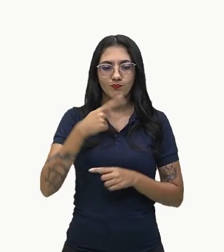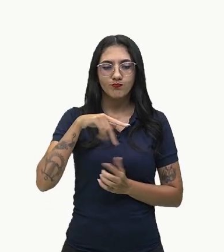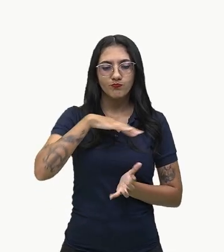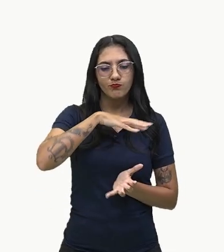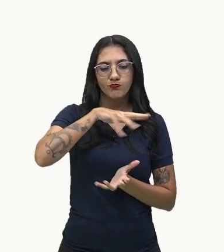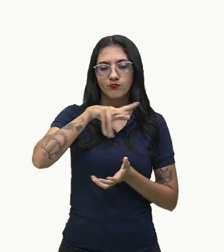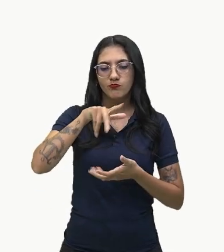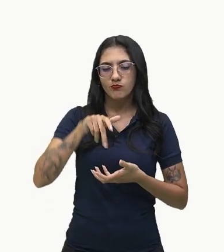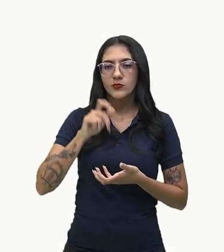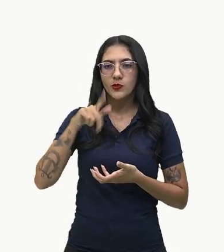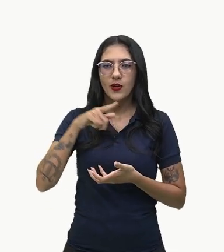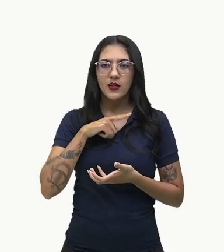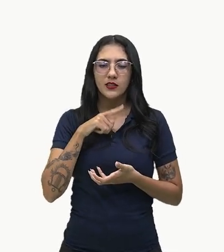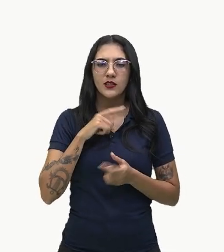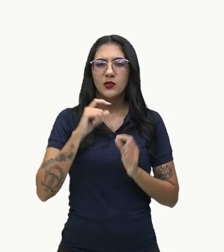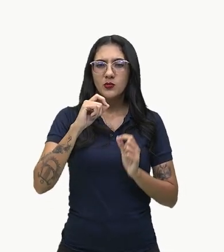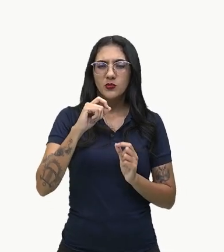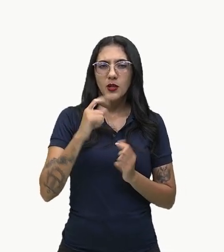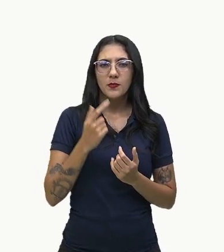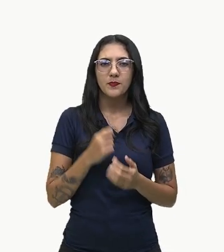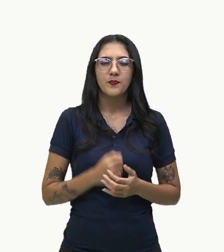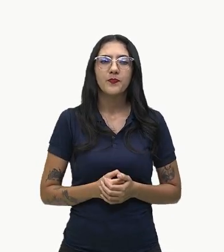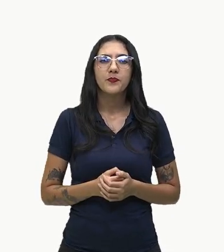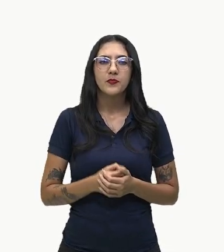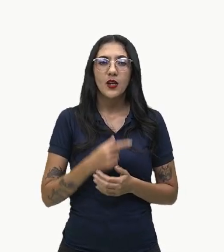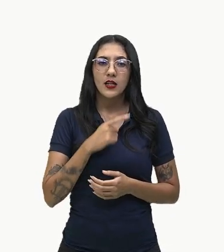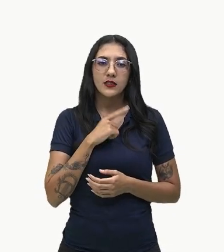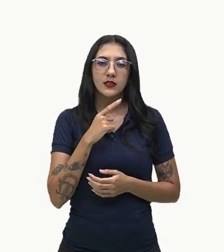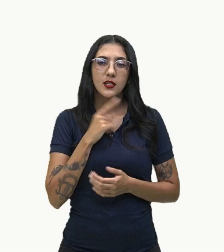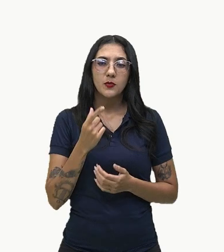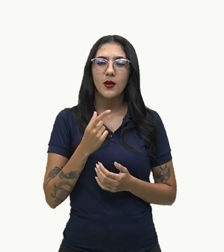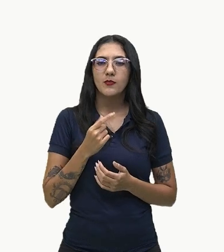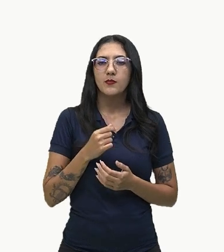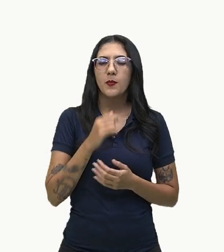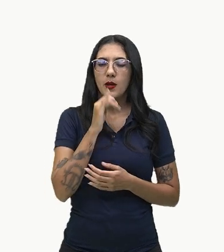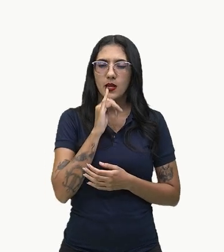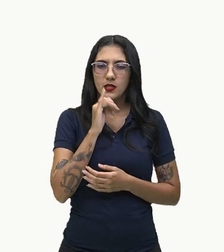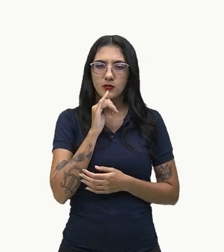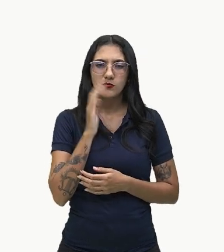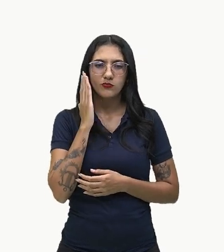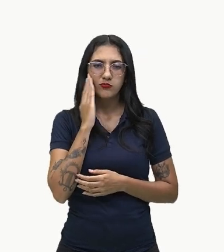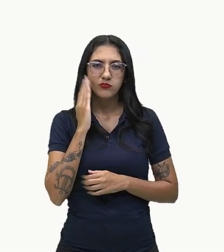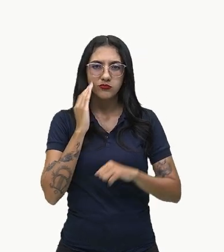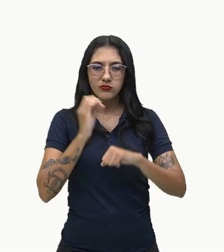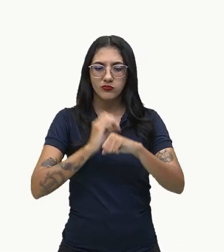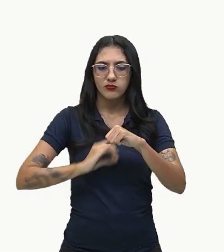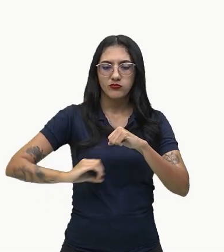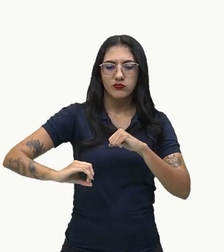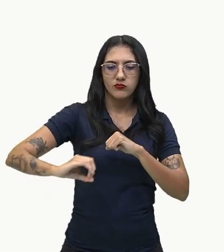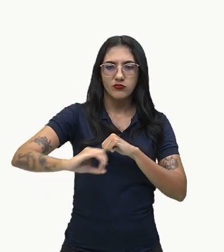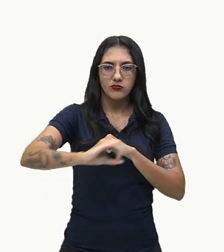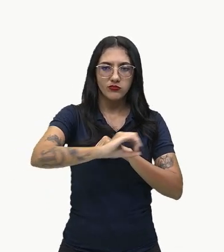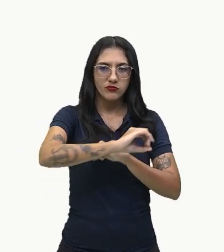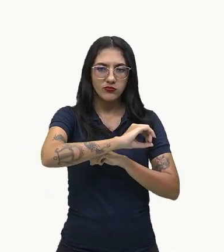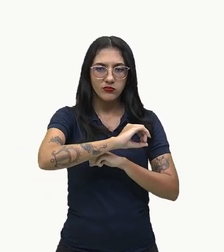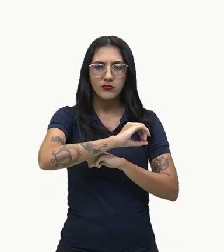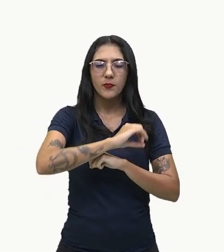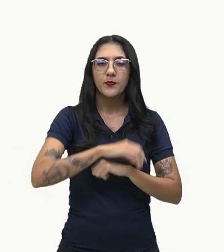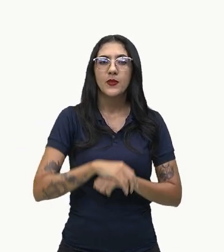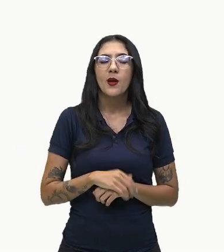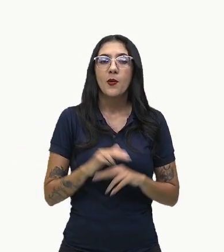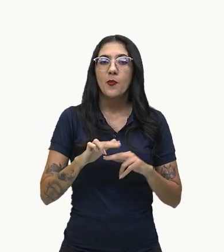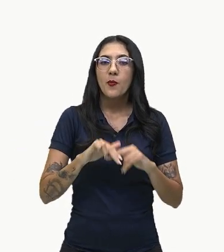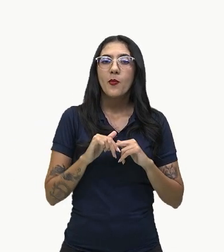ele está inclinado em relação ao seu eixo imaginário de rotação. Por isso,